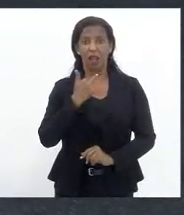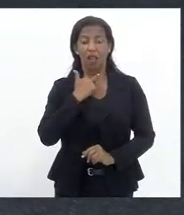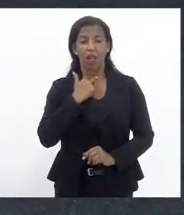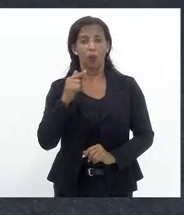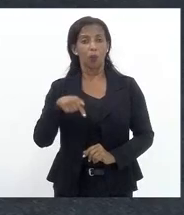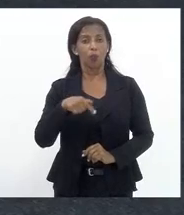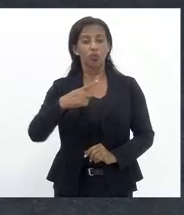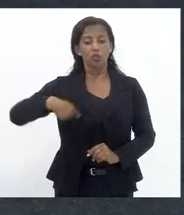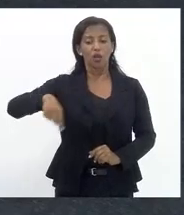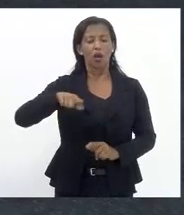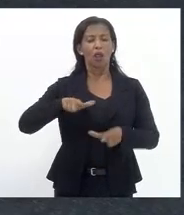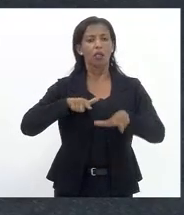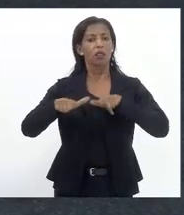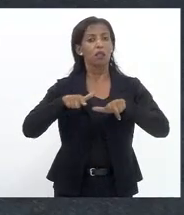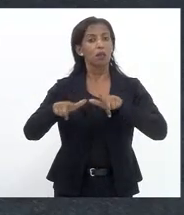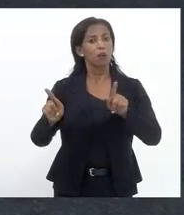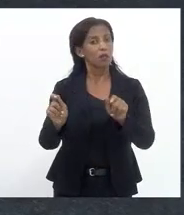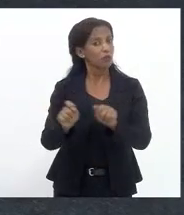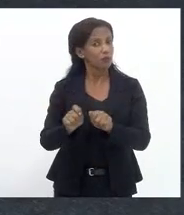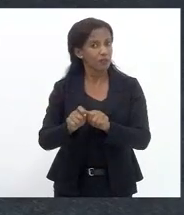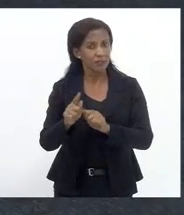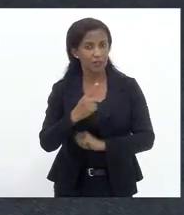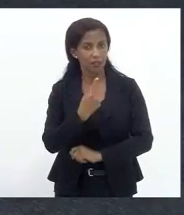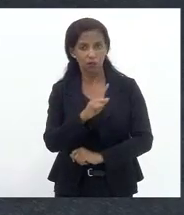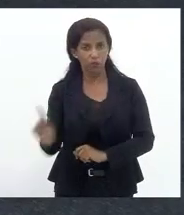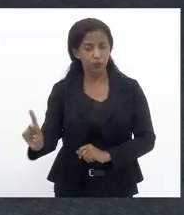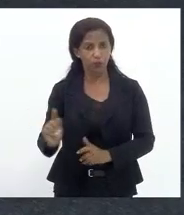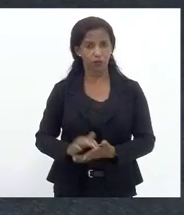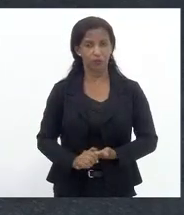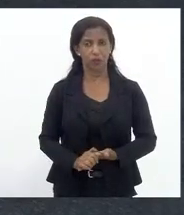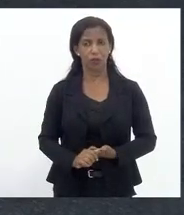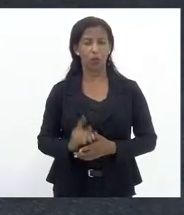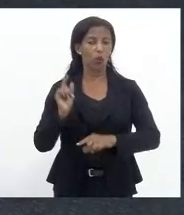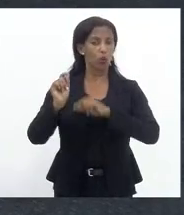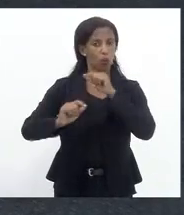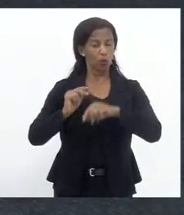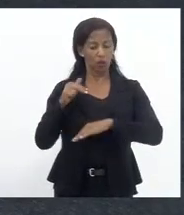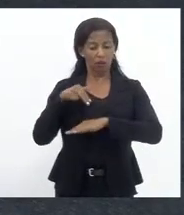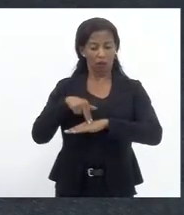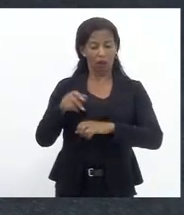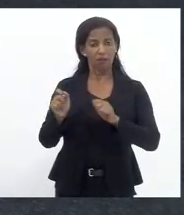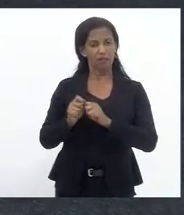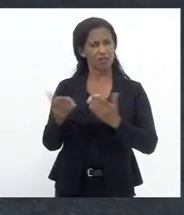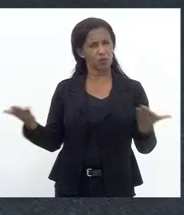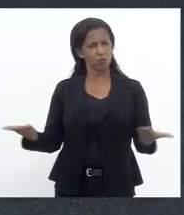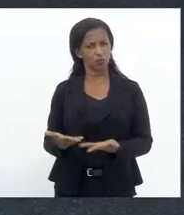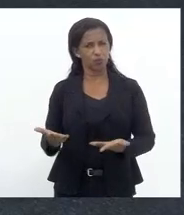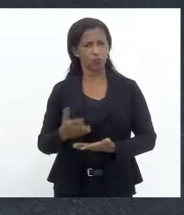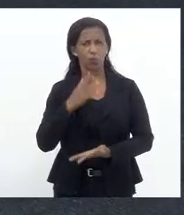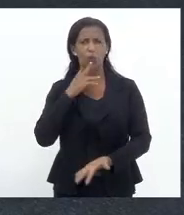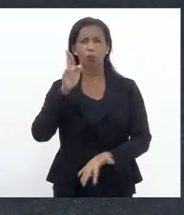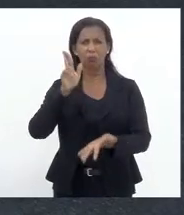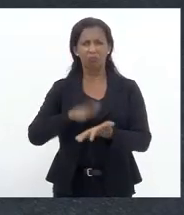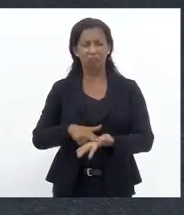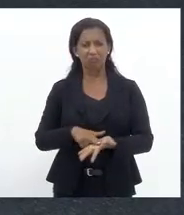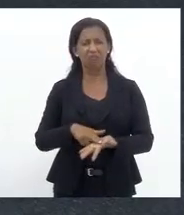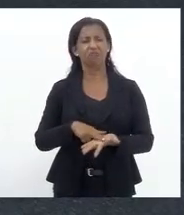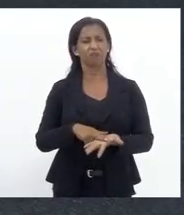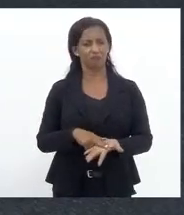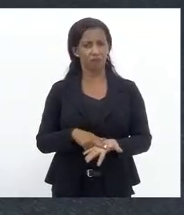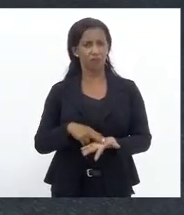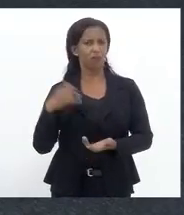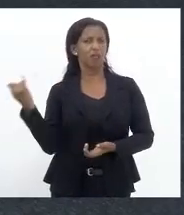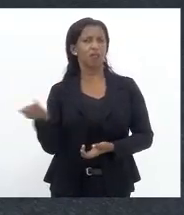permitido a esses servidores assim fazer. Então, o que a gente está fazendo hoje aqui é reconhecer